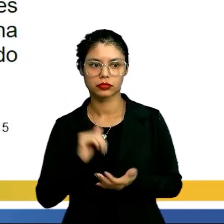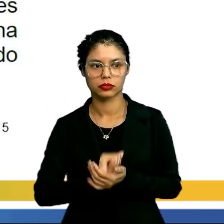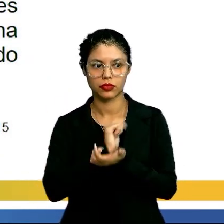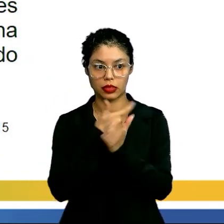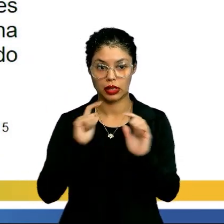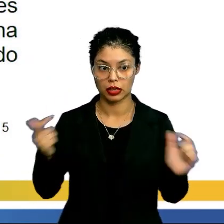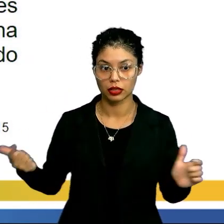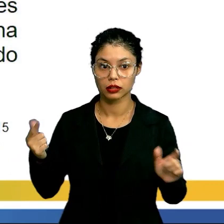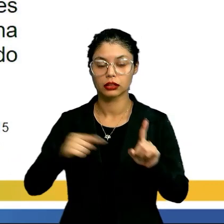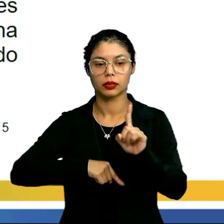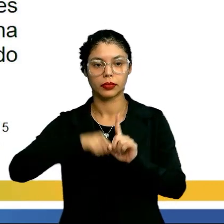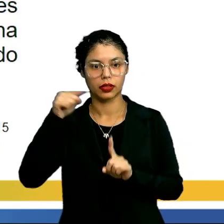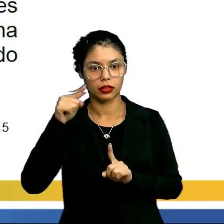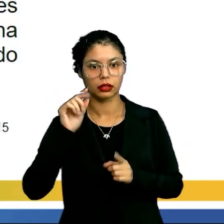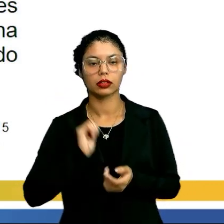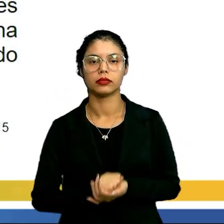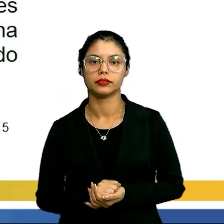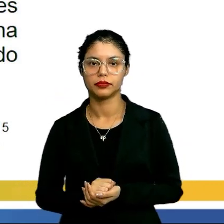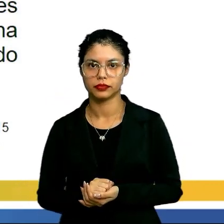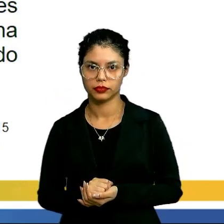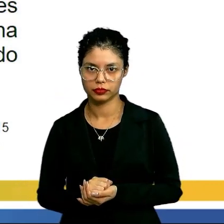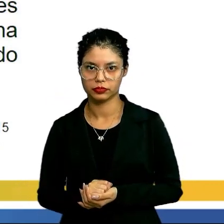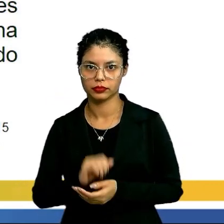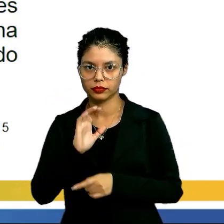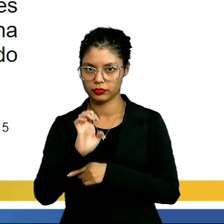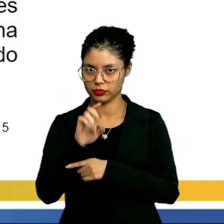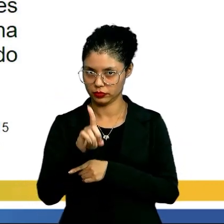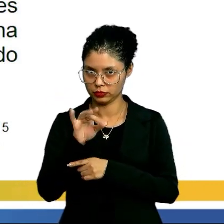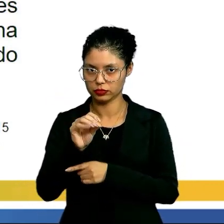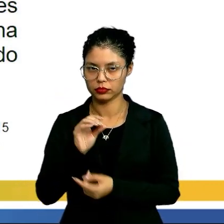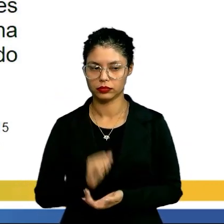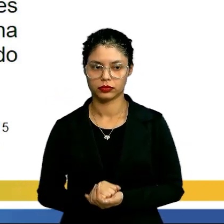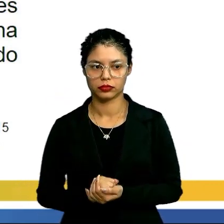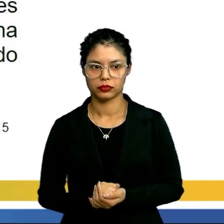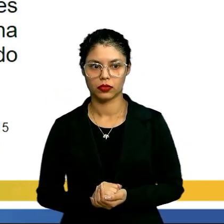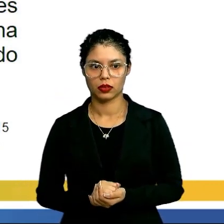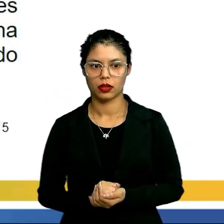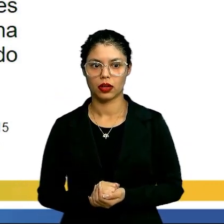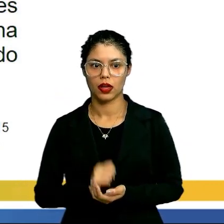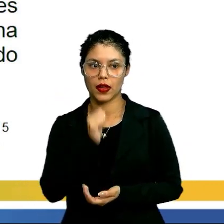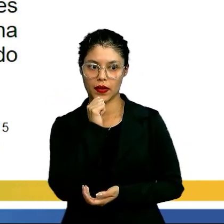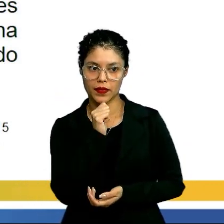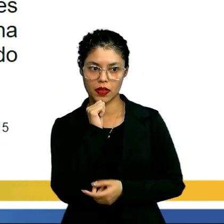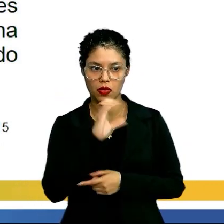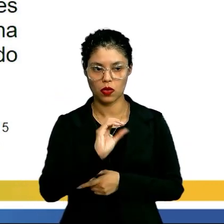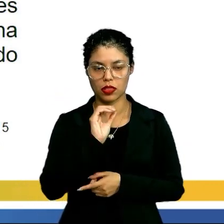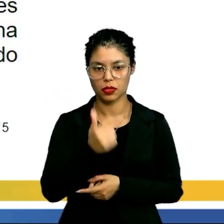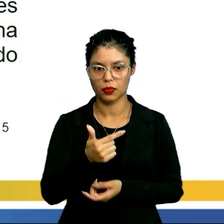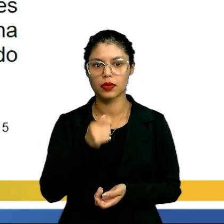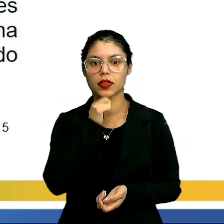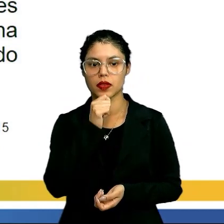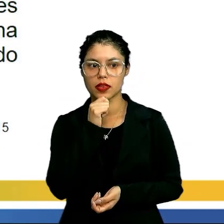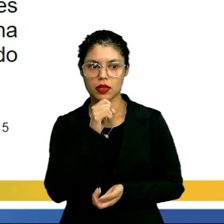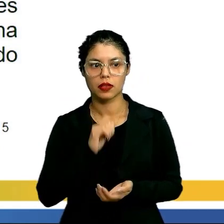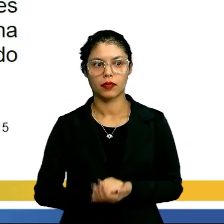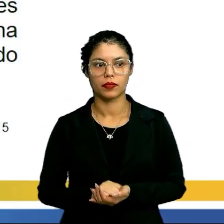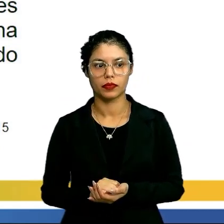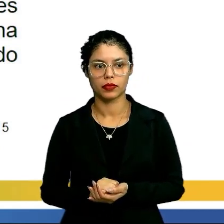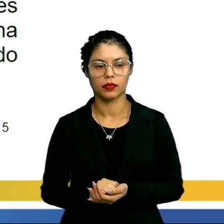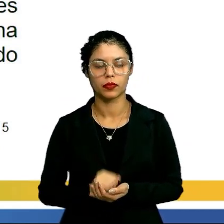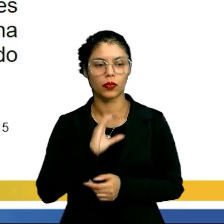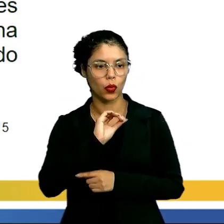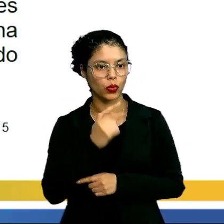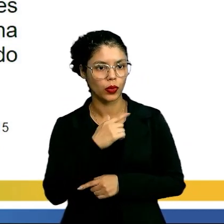altas temperaturas. Então a reação é endotérmica. O monóxido de nitrogênio pode ser oxidado na atmosfera, que